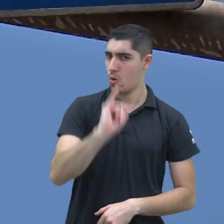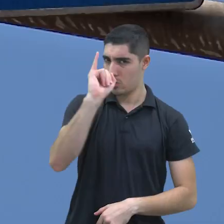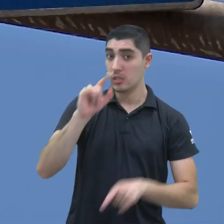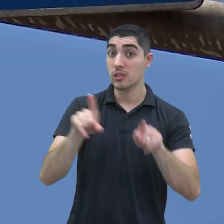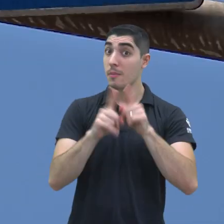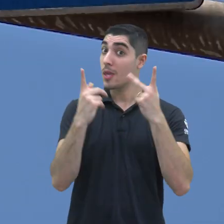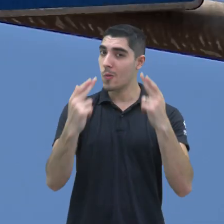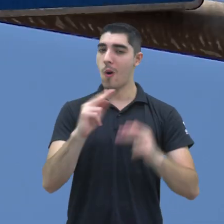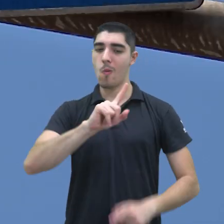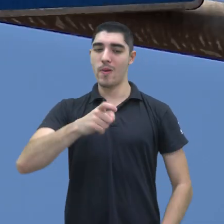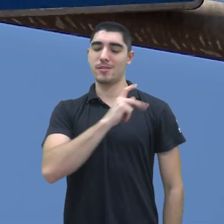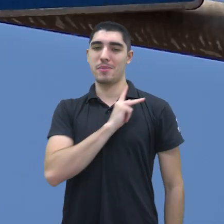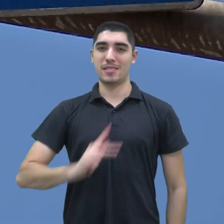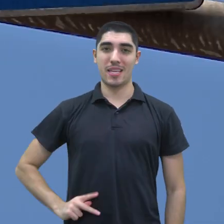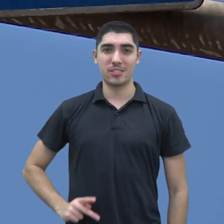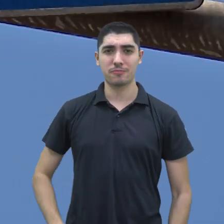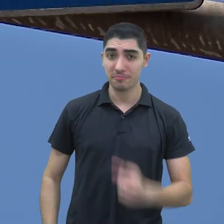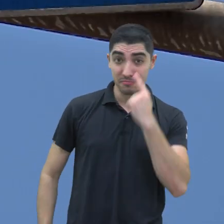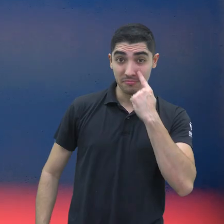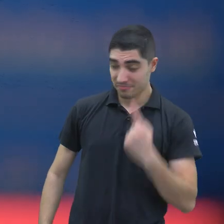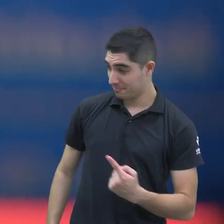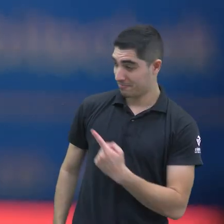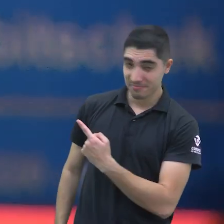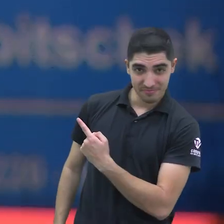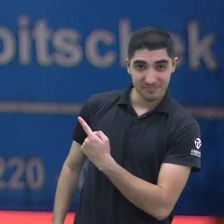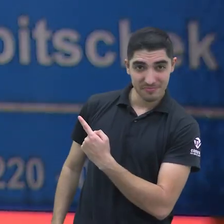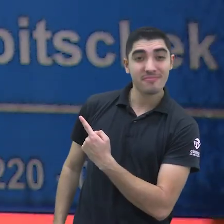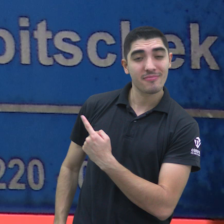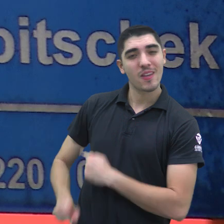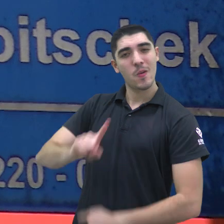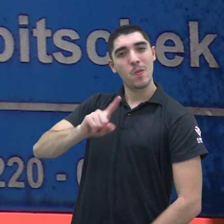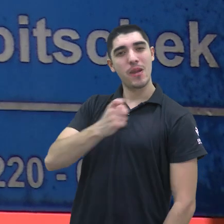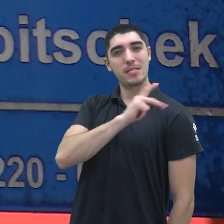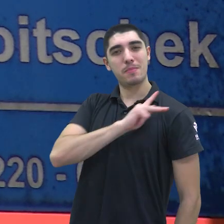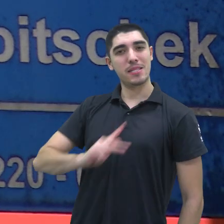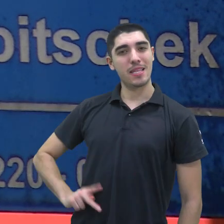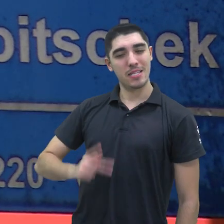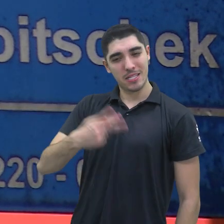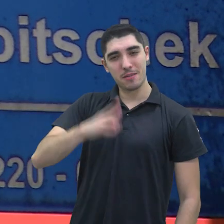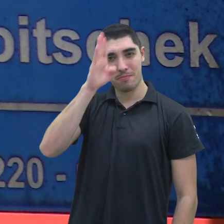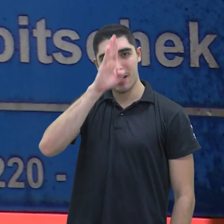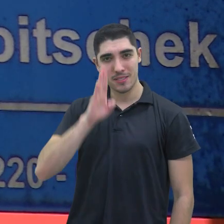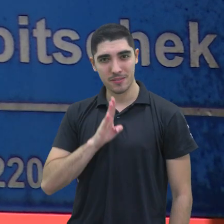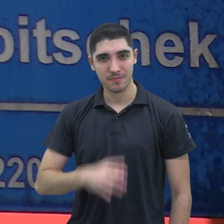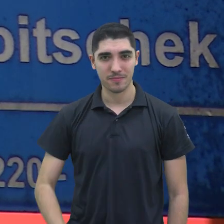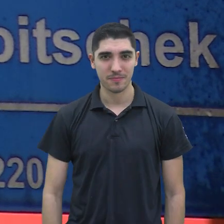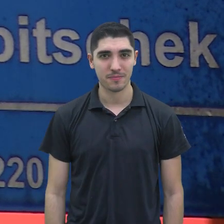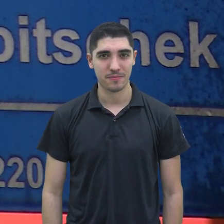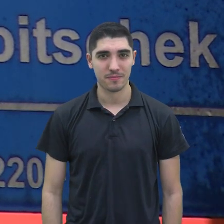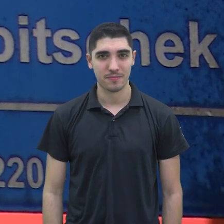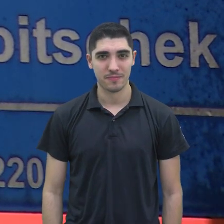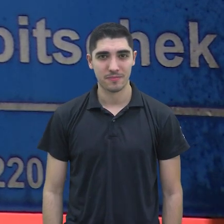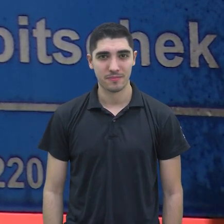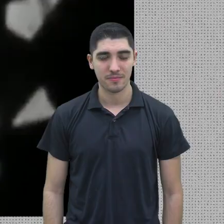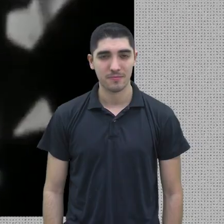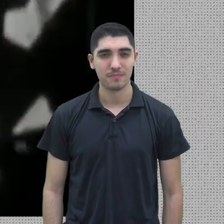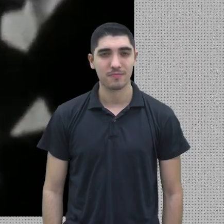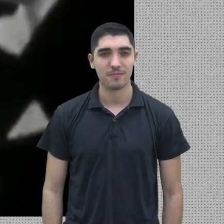cidade também reflete no nome que ela carrega. JK é a inicial de Juscelino Kubitschek, ex-presidente do